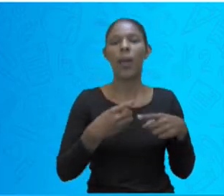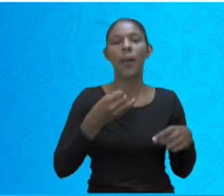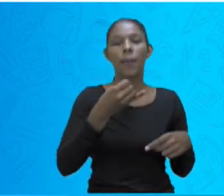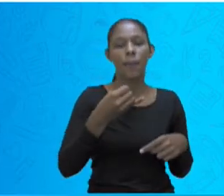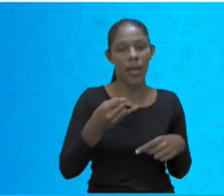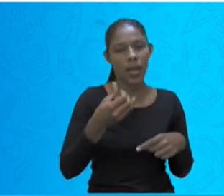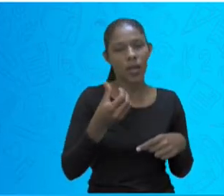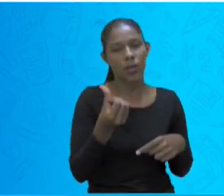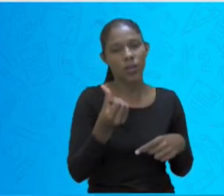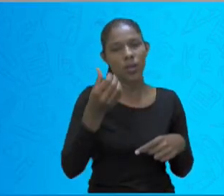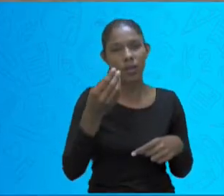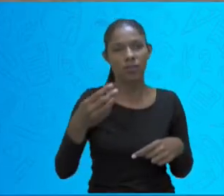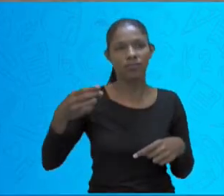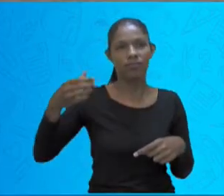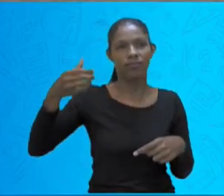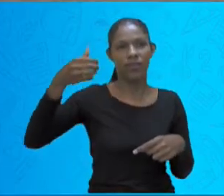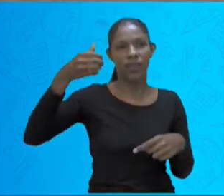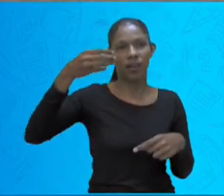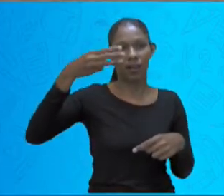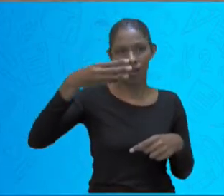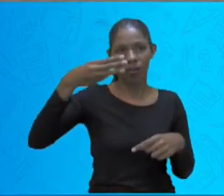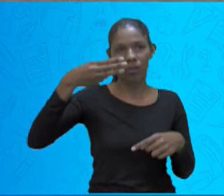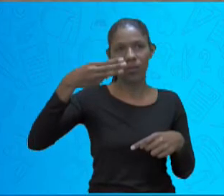igual a menos 216.